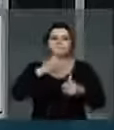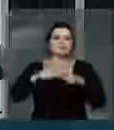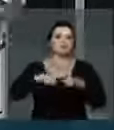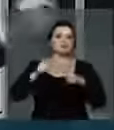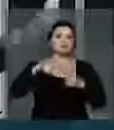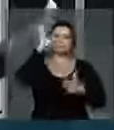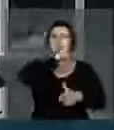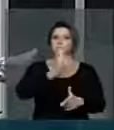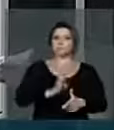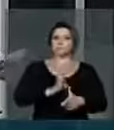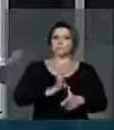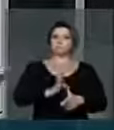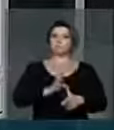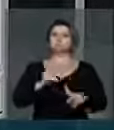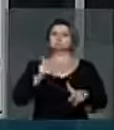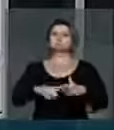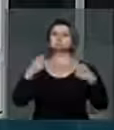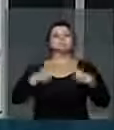só pode interessar